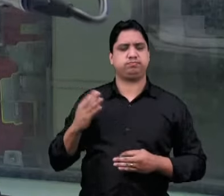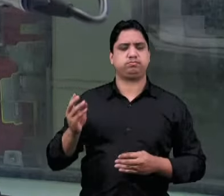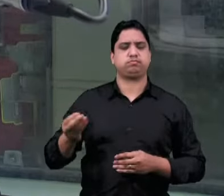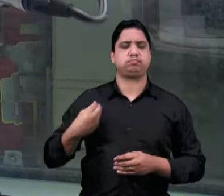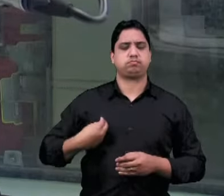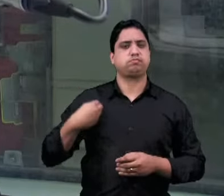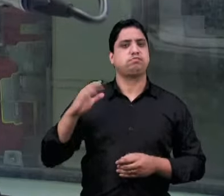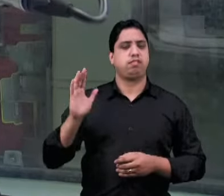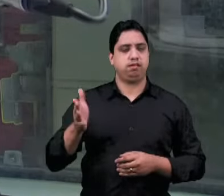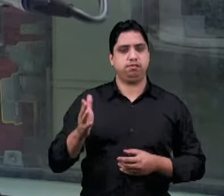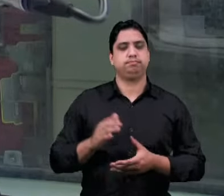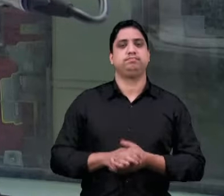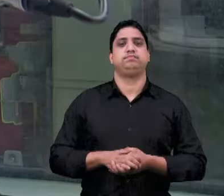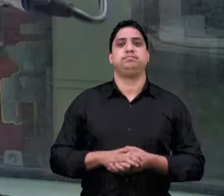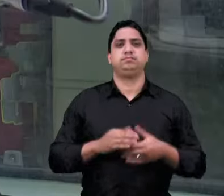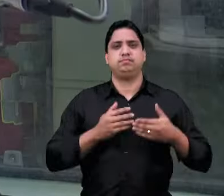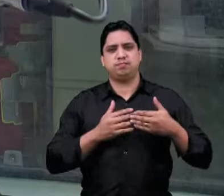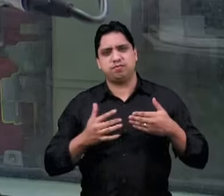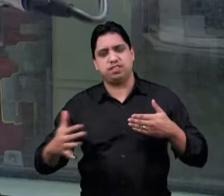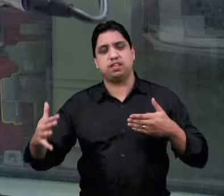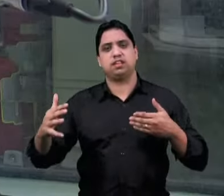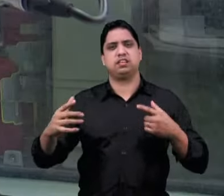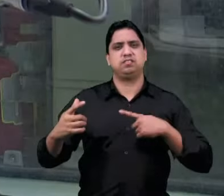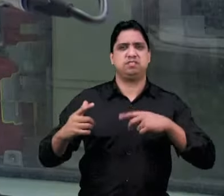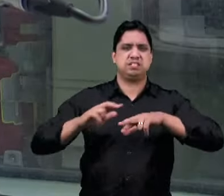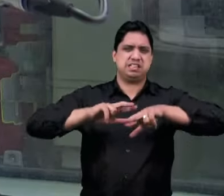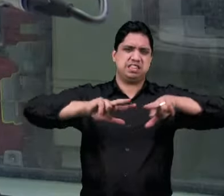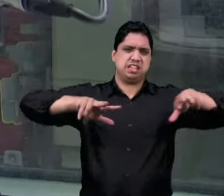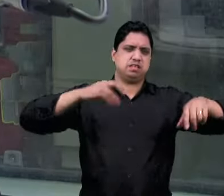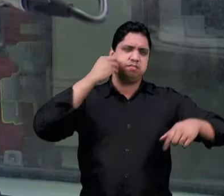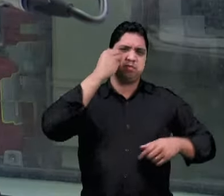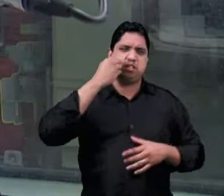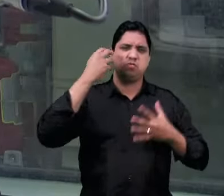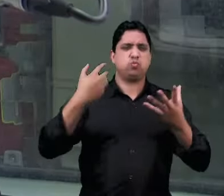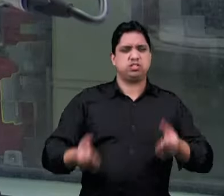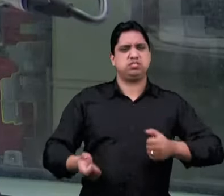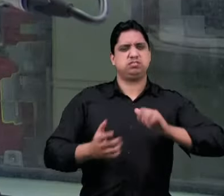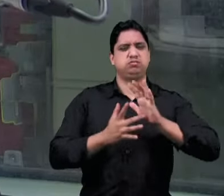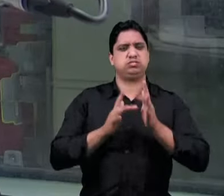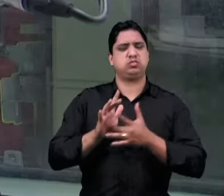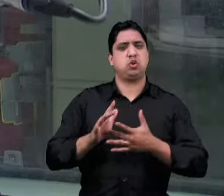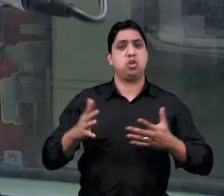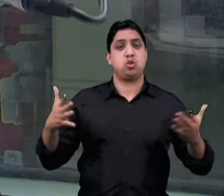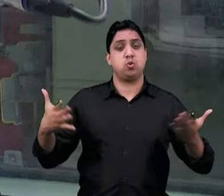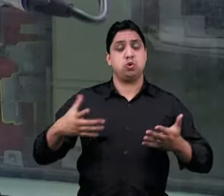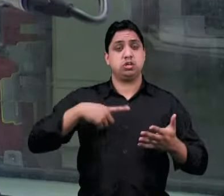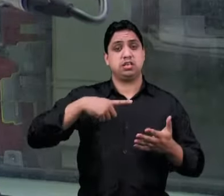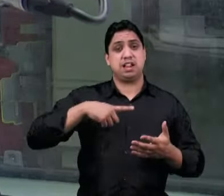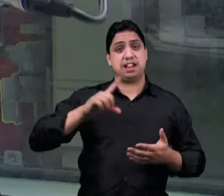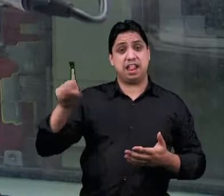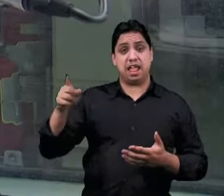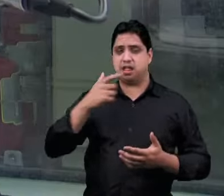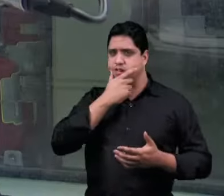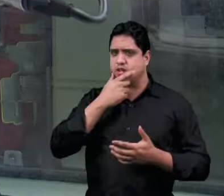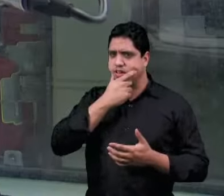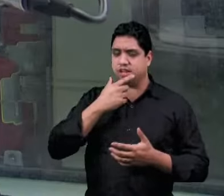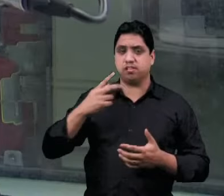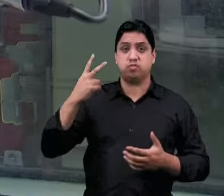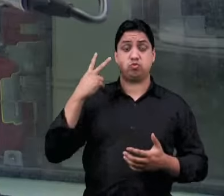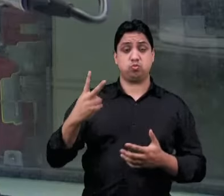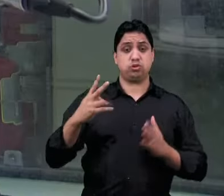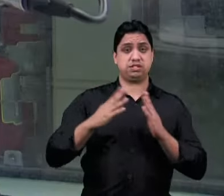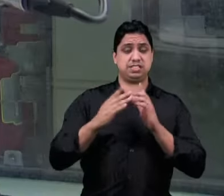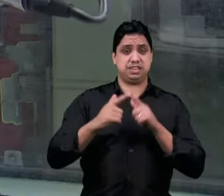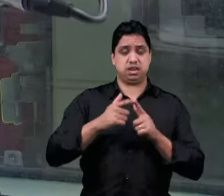a partir daí, muitas experiências com conversões, e hoje nós temos lá na Inglaterra 2 igrejas